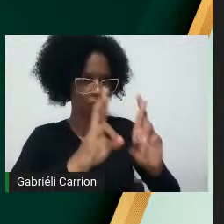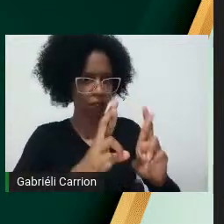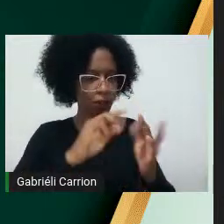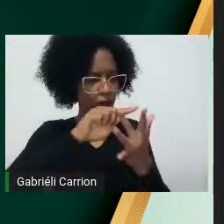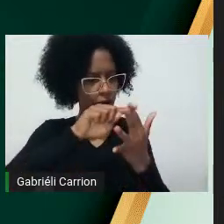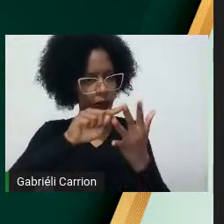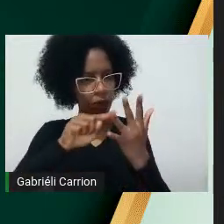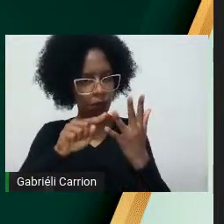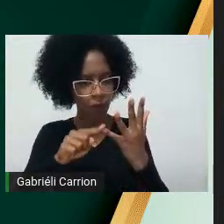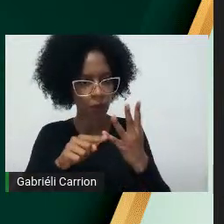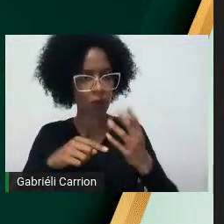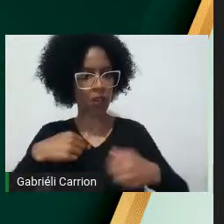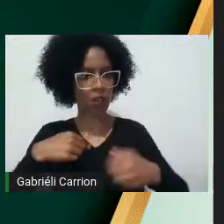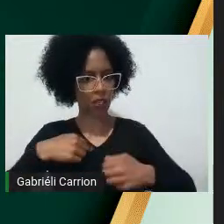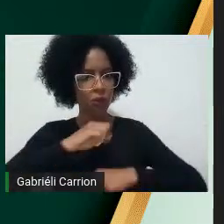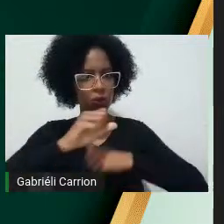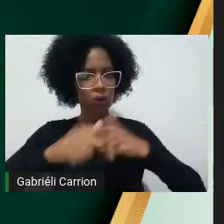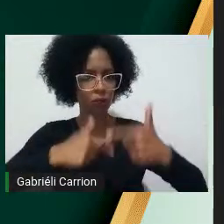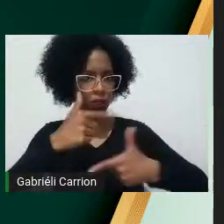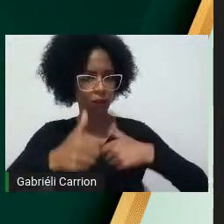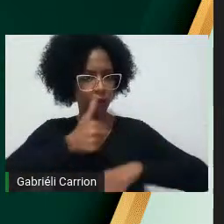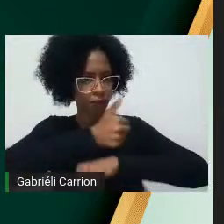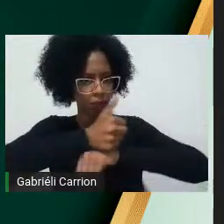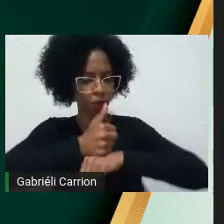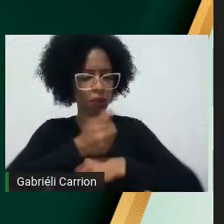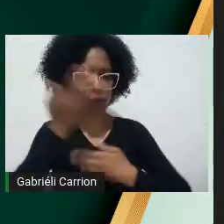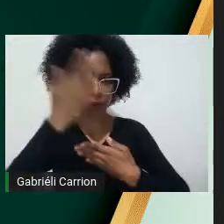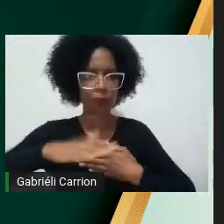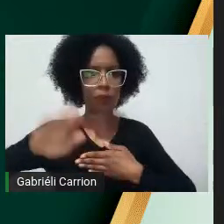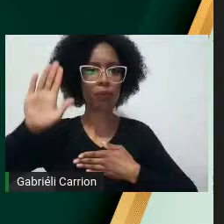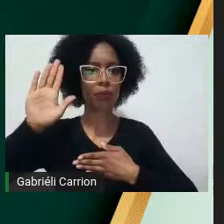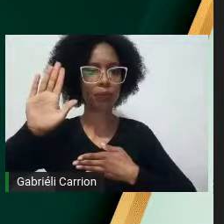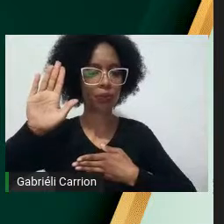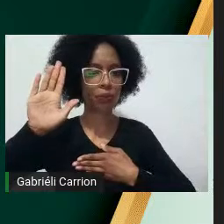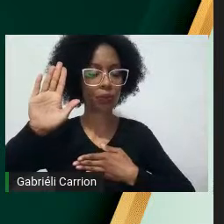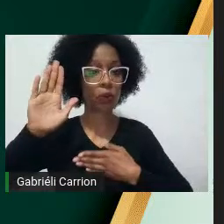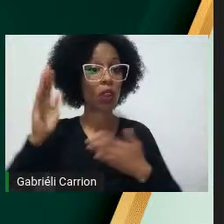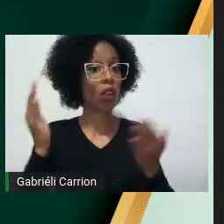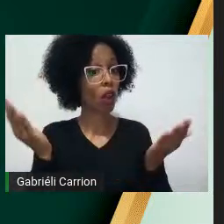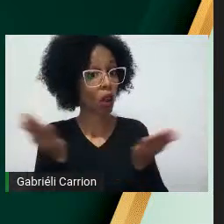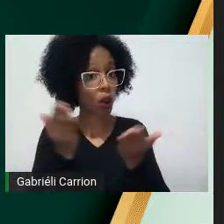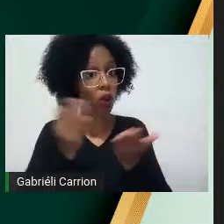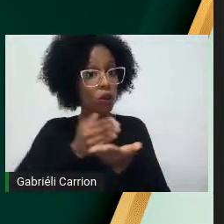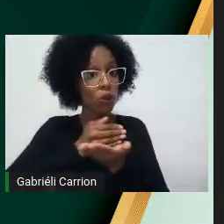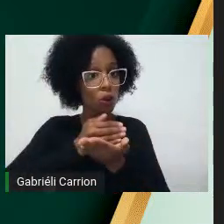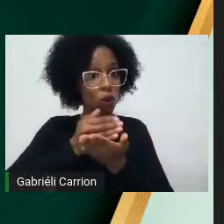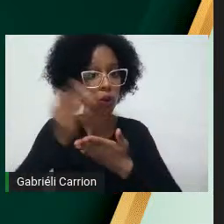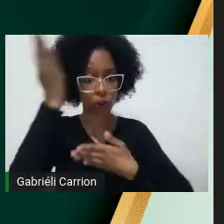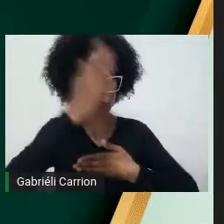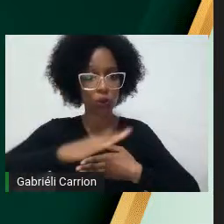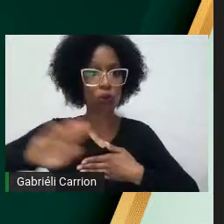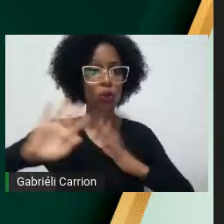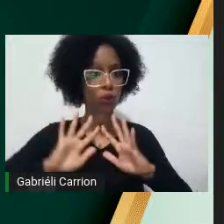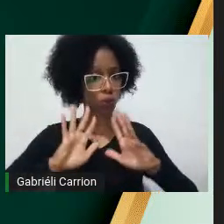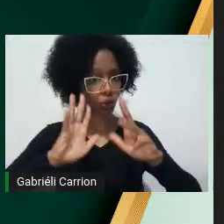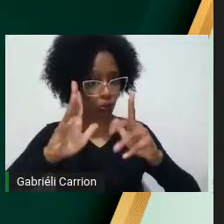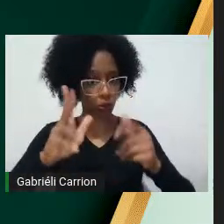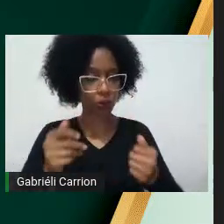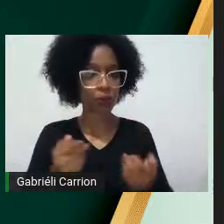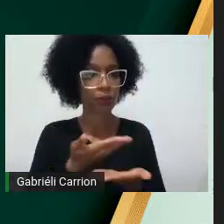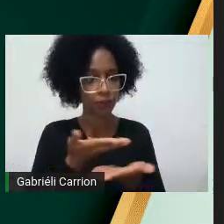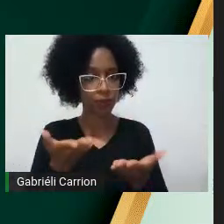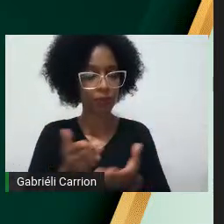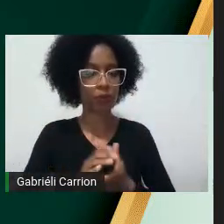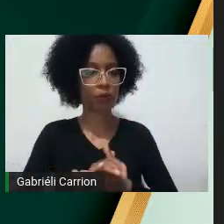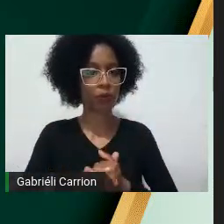de mestre. Assim o prometo. Teremos agora a confirmação do juramento.